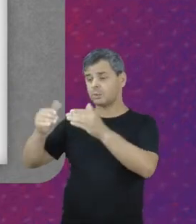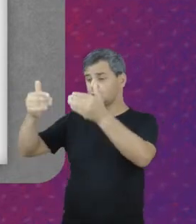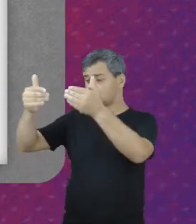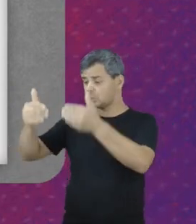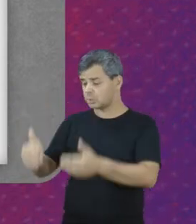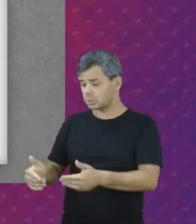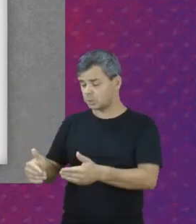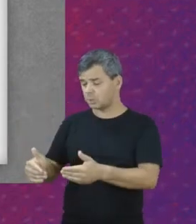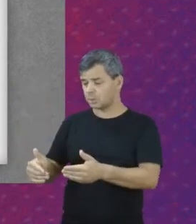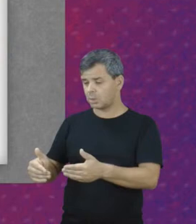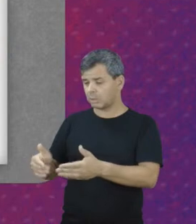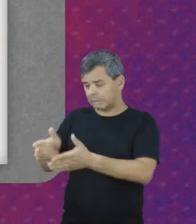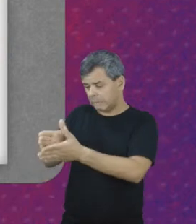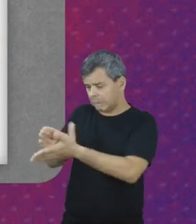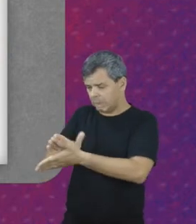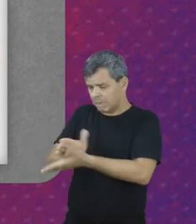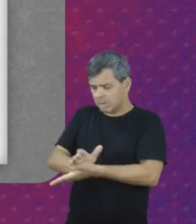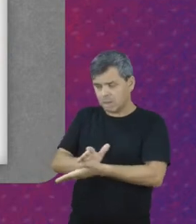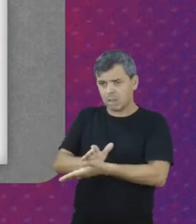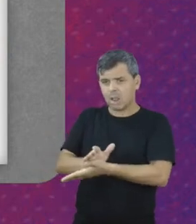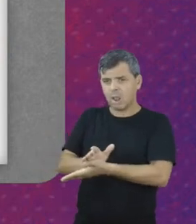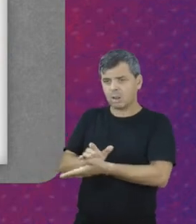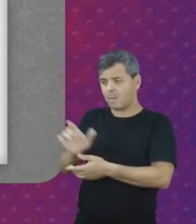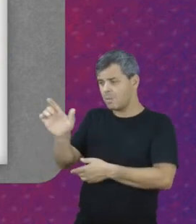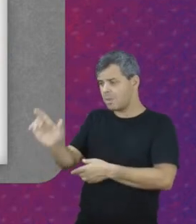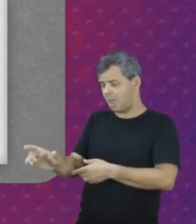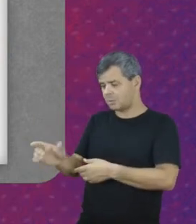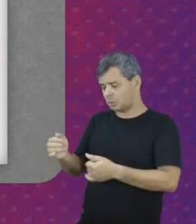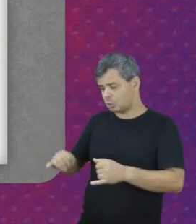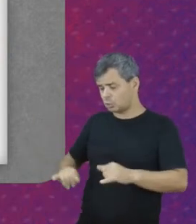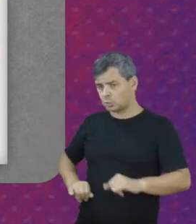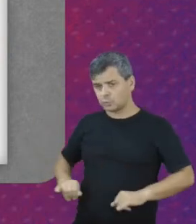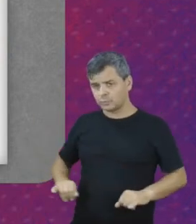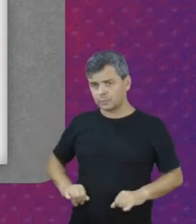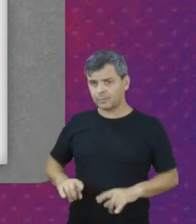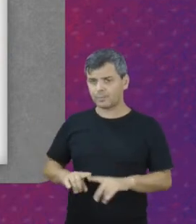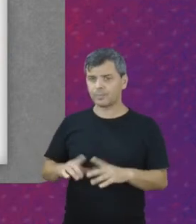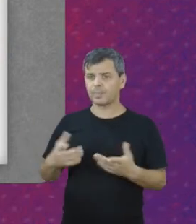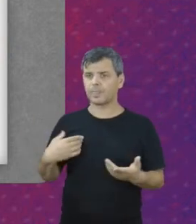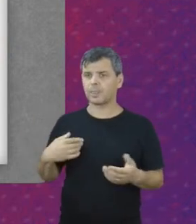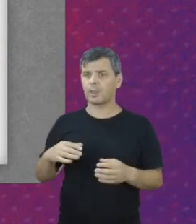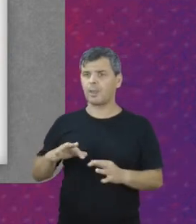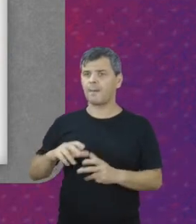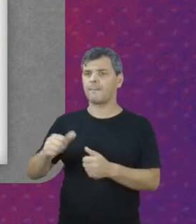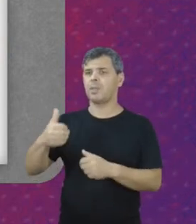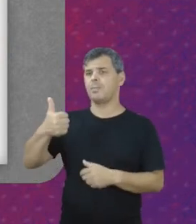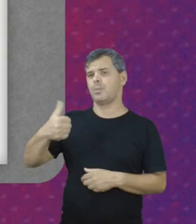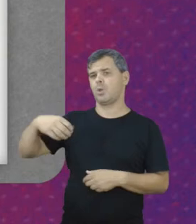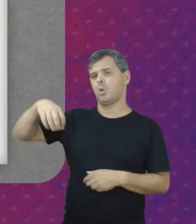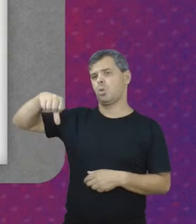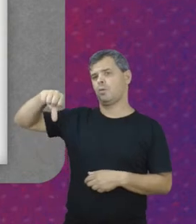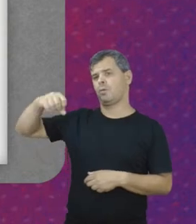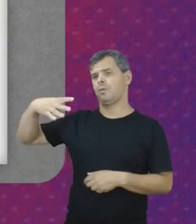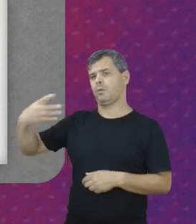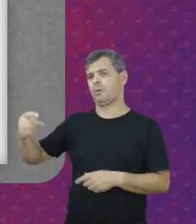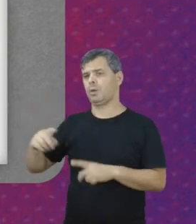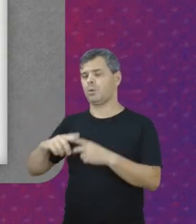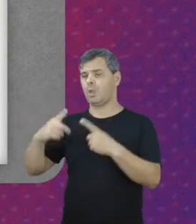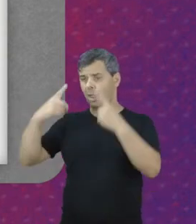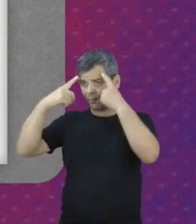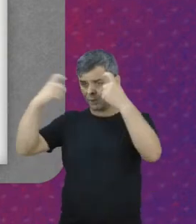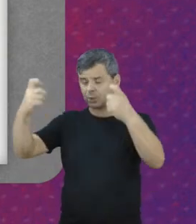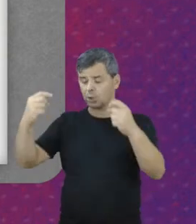das discriminações que sofria. E somente em 94, com a Convenção Interamericana para Prevenir, Punir e Erradicar a Violência